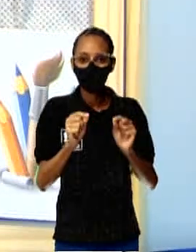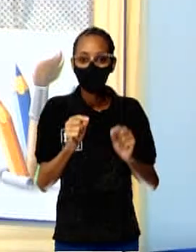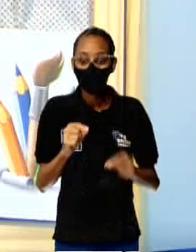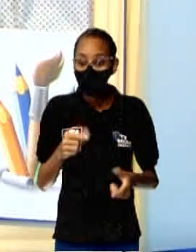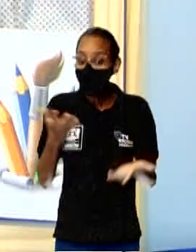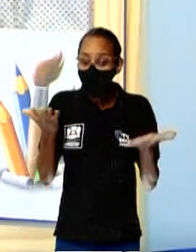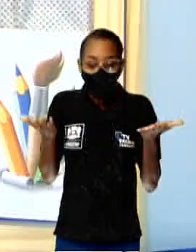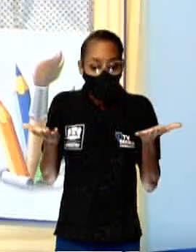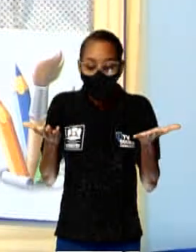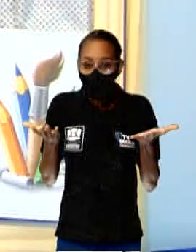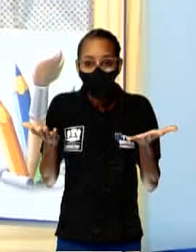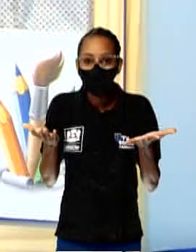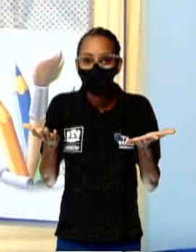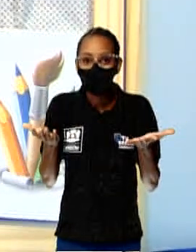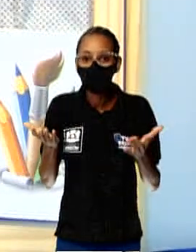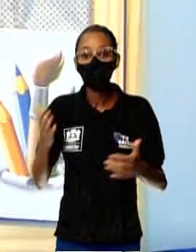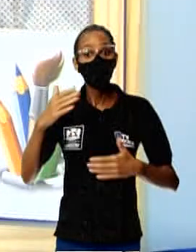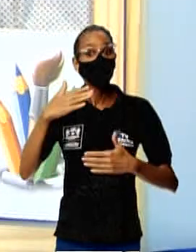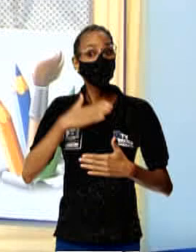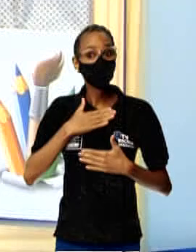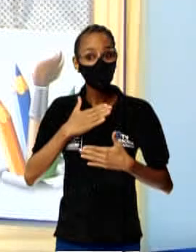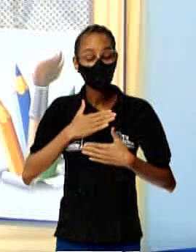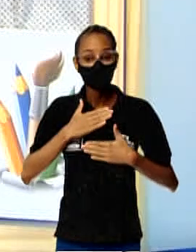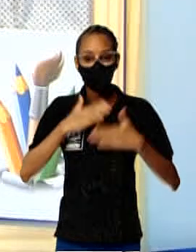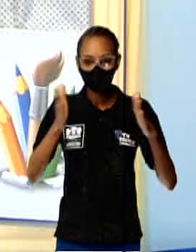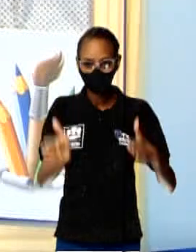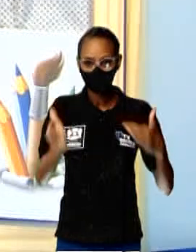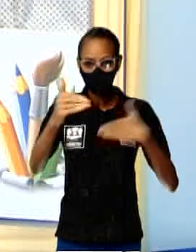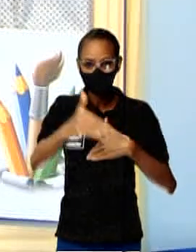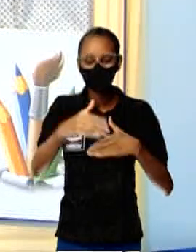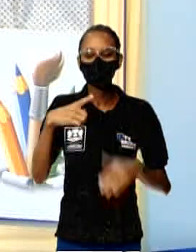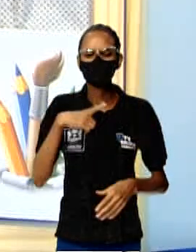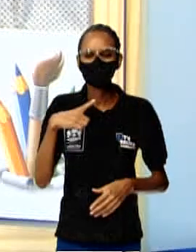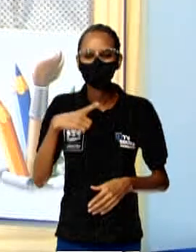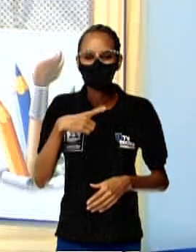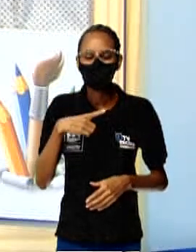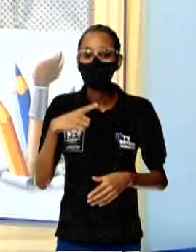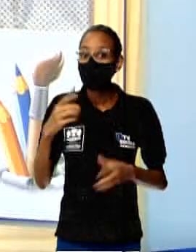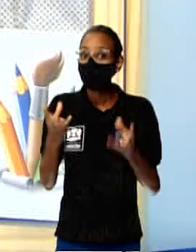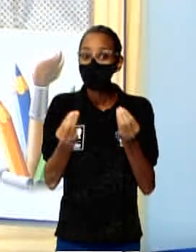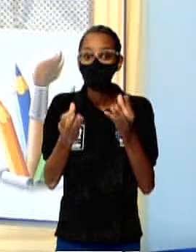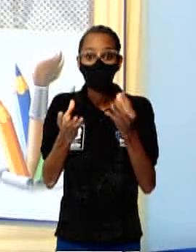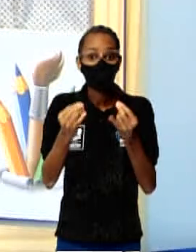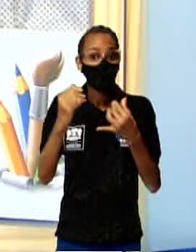Asuka minha caixa está recheada de brinquedo